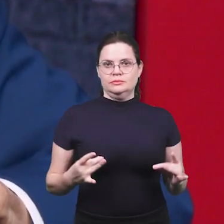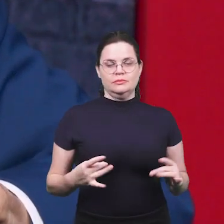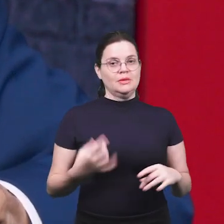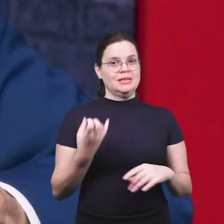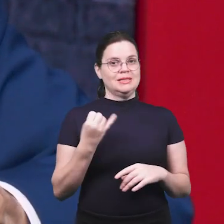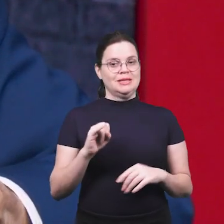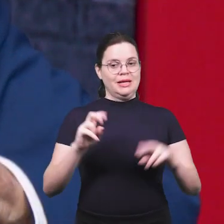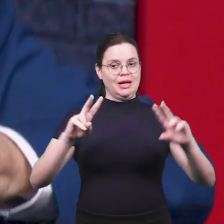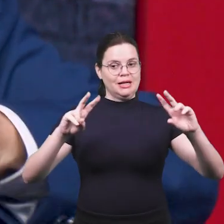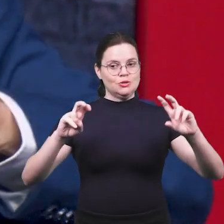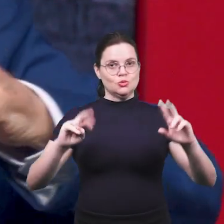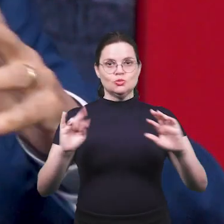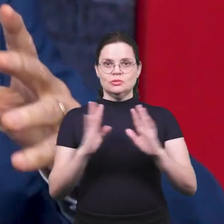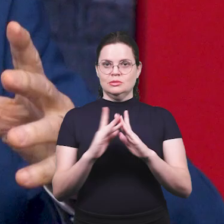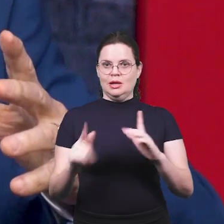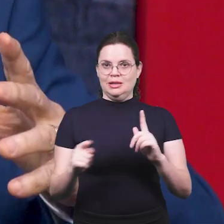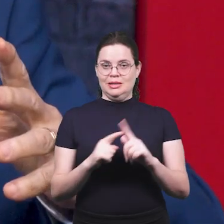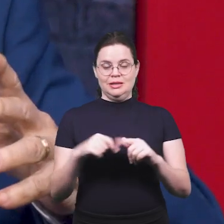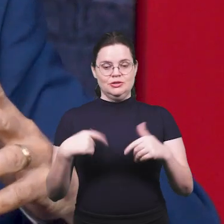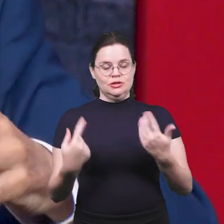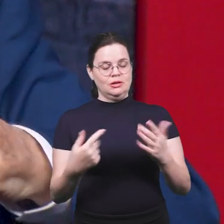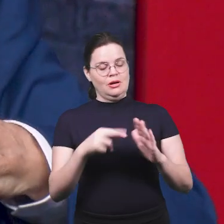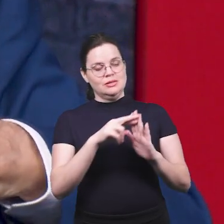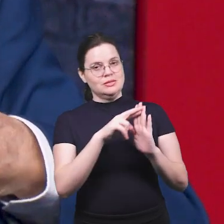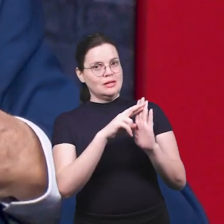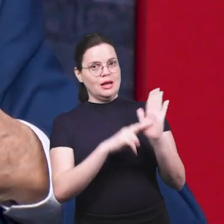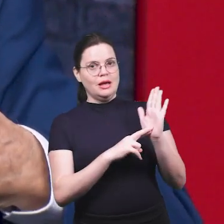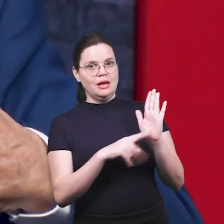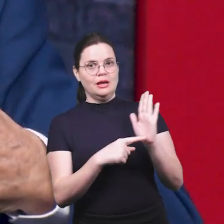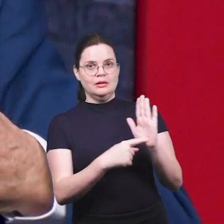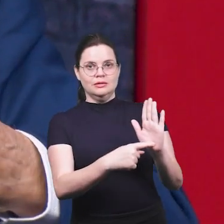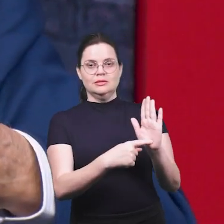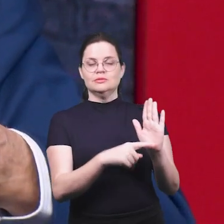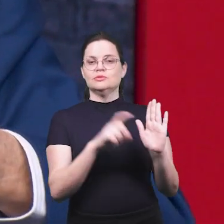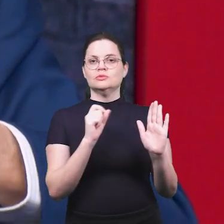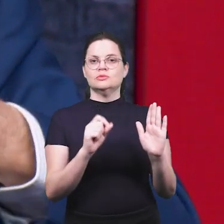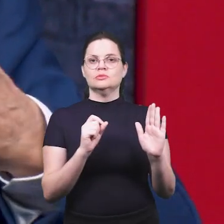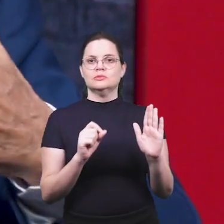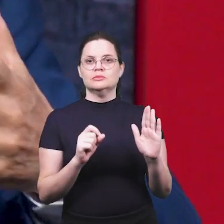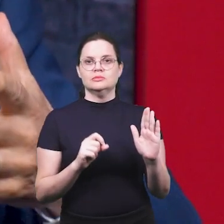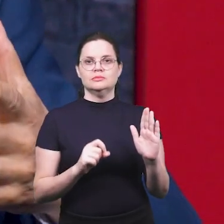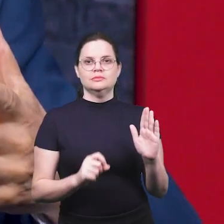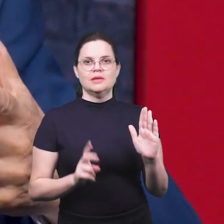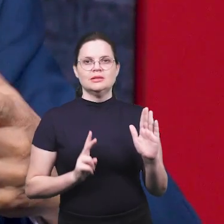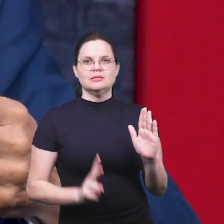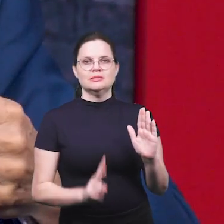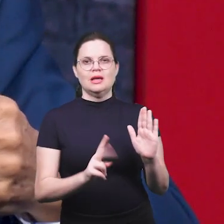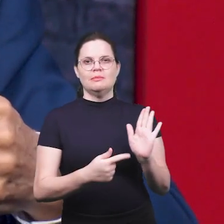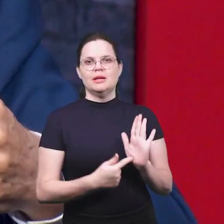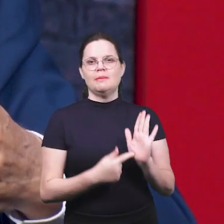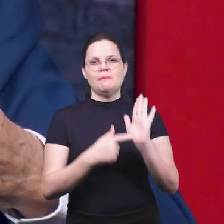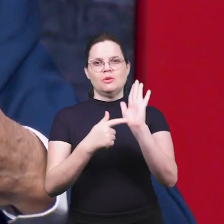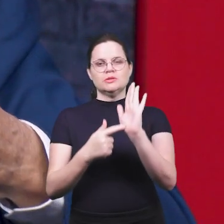da igreja, essas normas, elas tinham sempre uma aparência